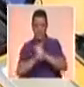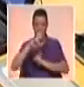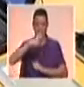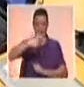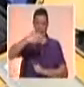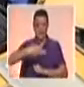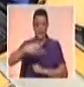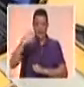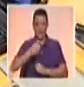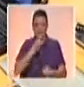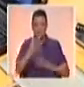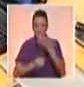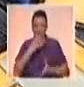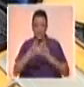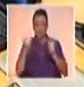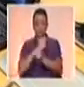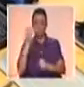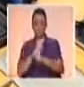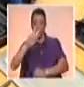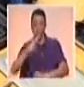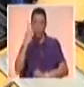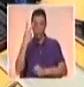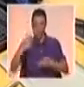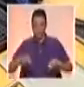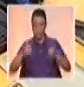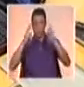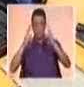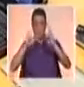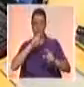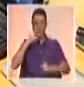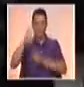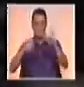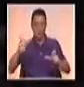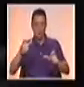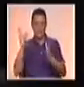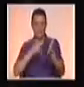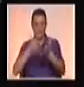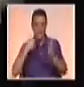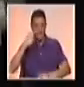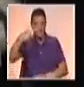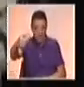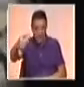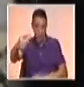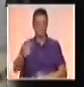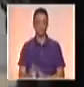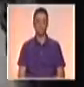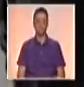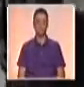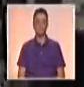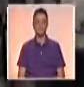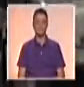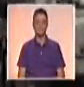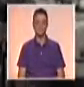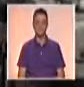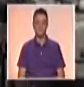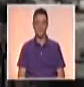RTP, explica-nos o serviço de duplo ecrã disponível para as pessoas com necessidades especiais.